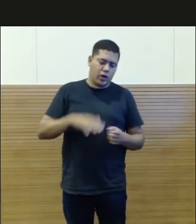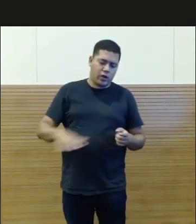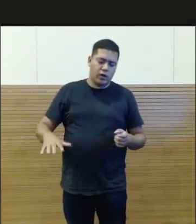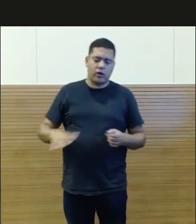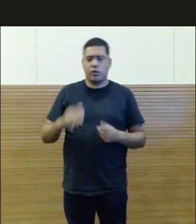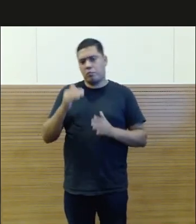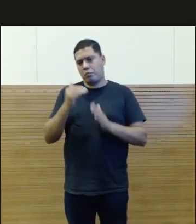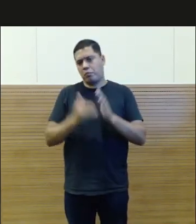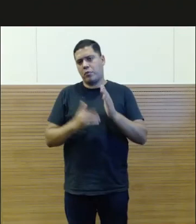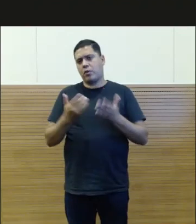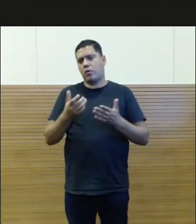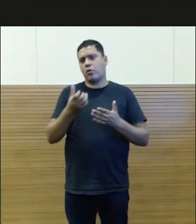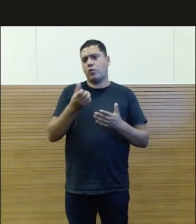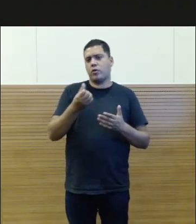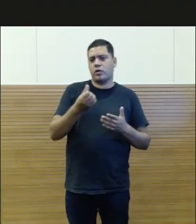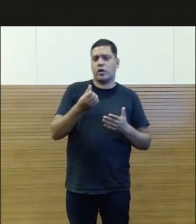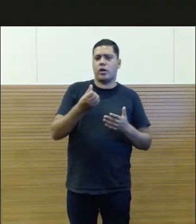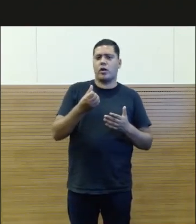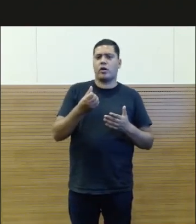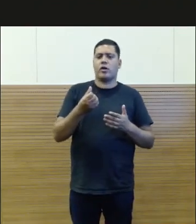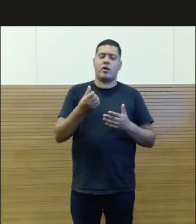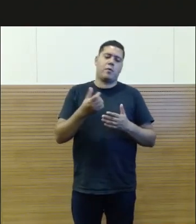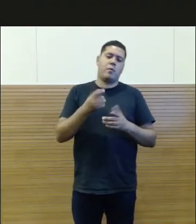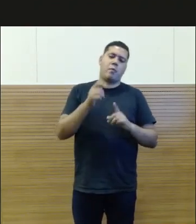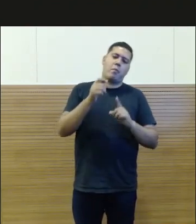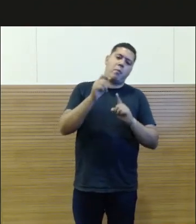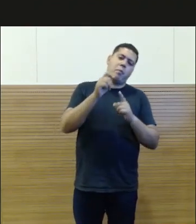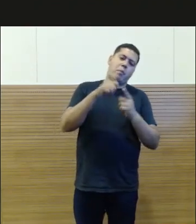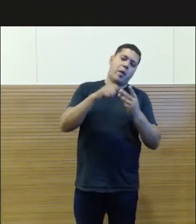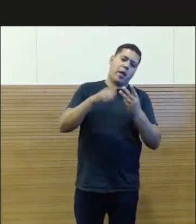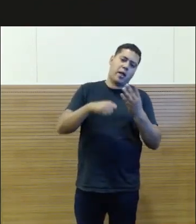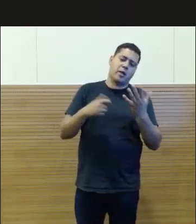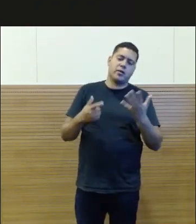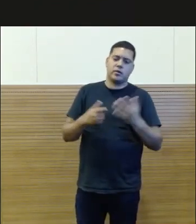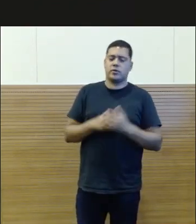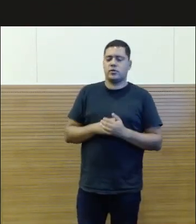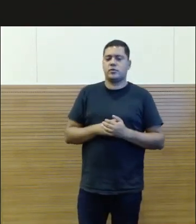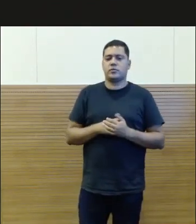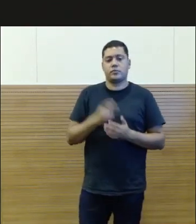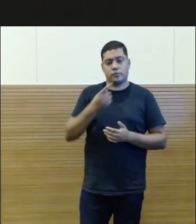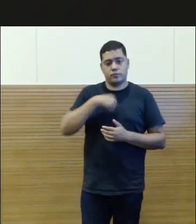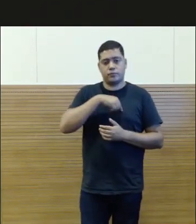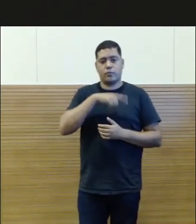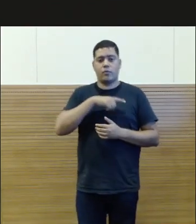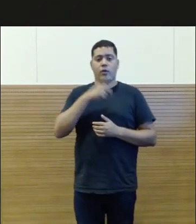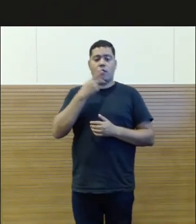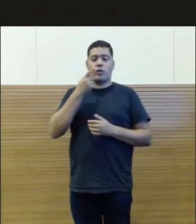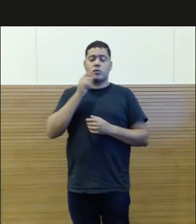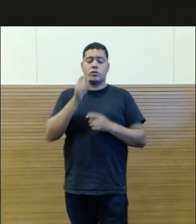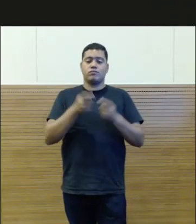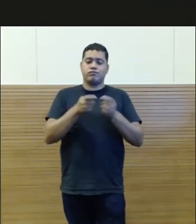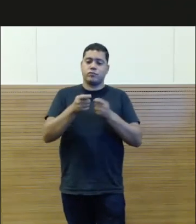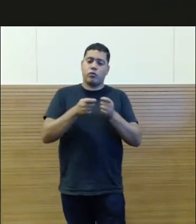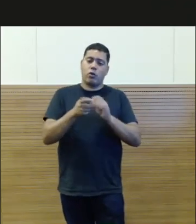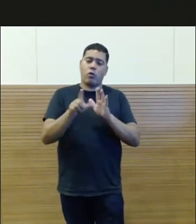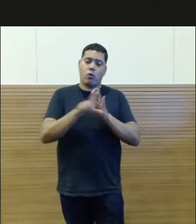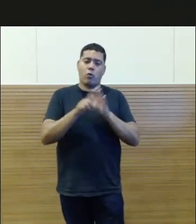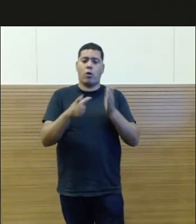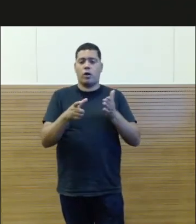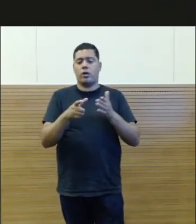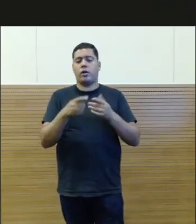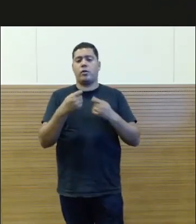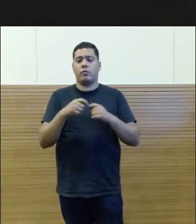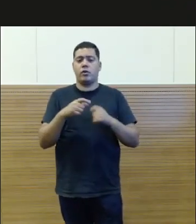menores com 6, 24 meses, ou seja, a gente está falando também de uma regulação que precisa